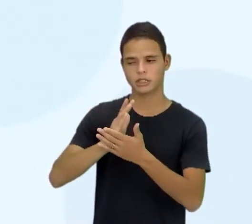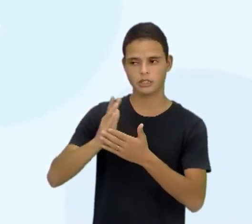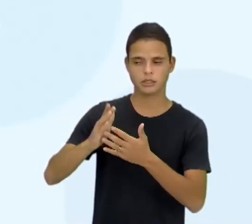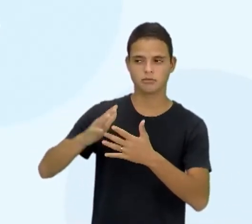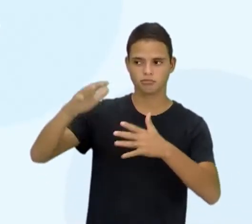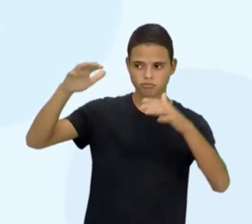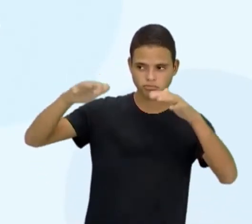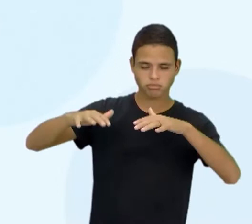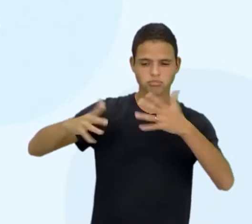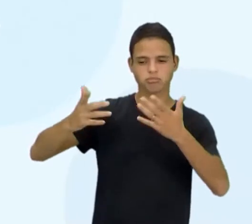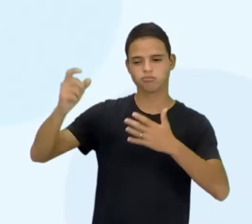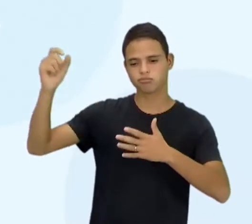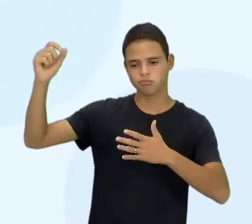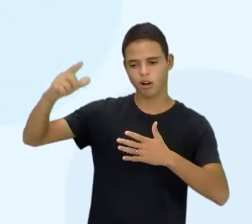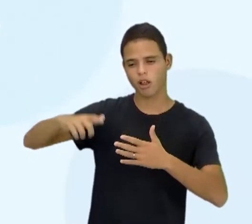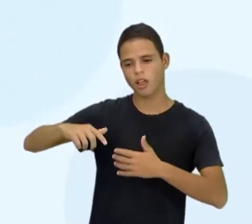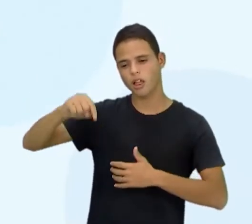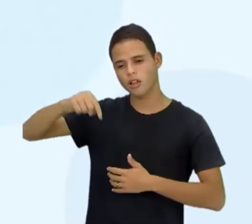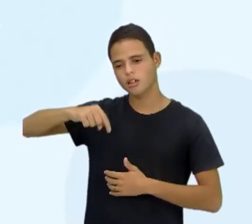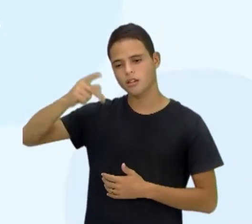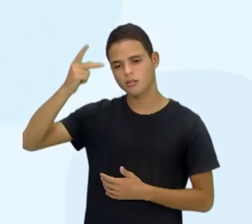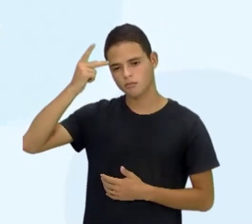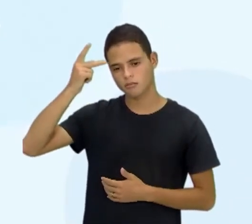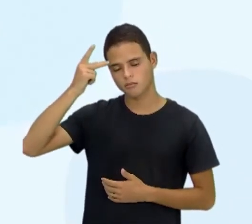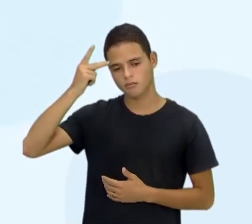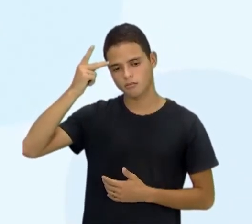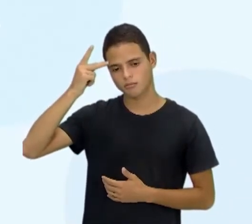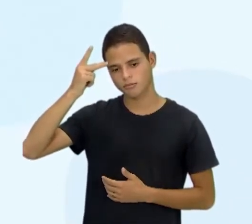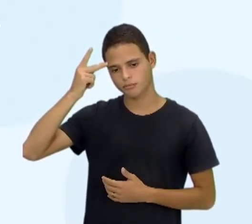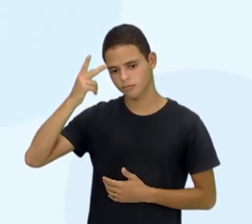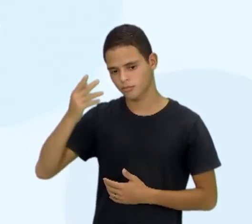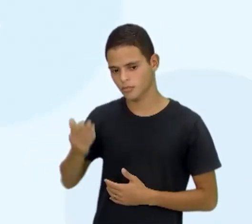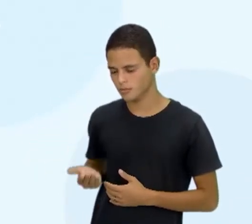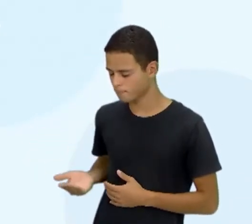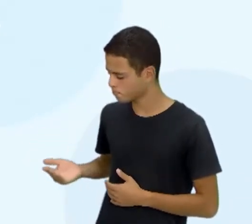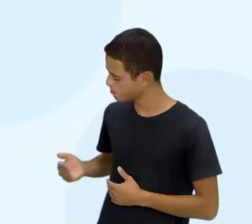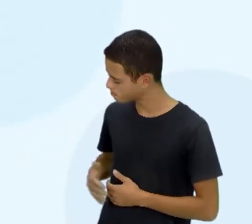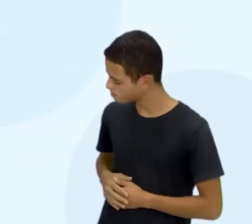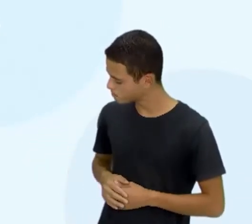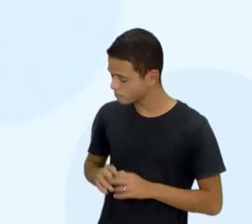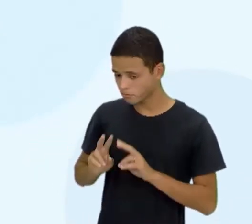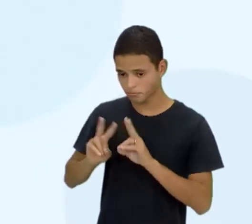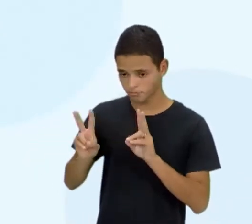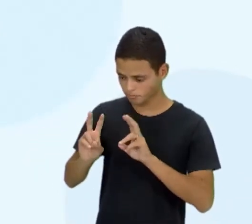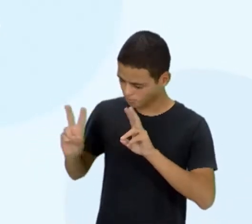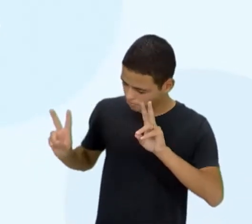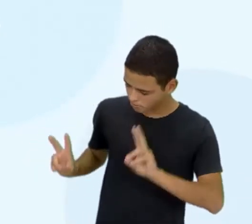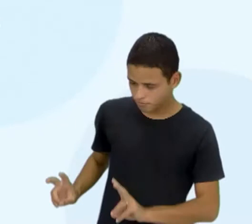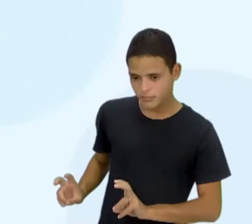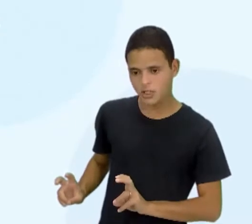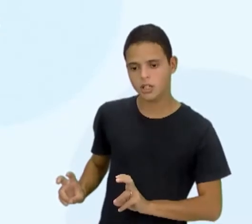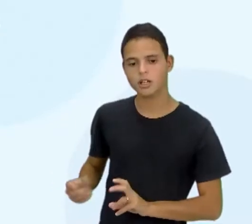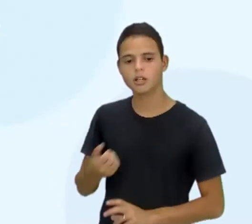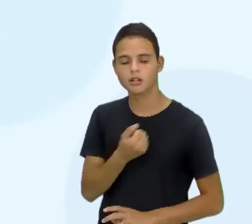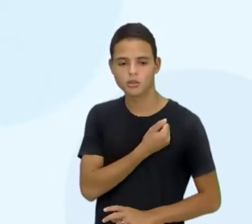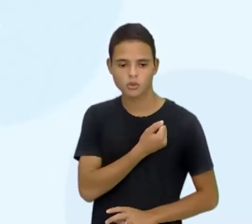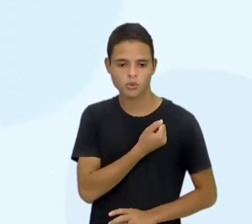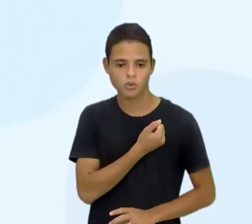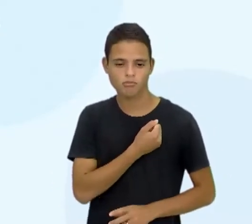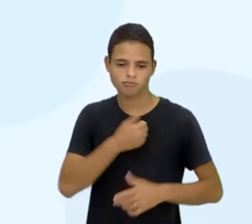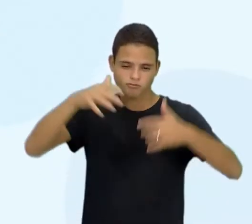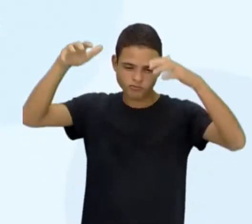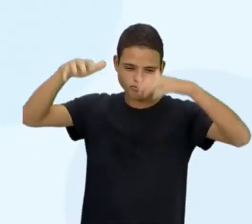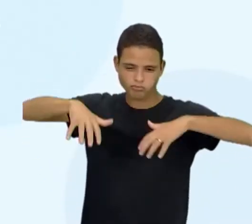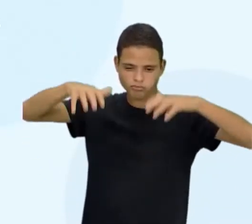climáticos extremos em São Paulo. E o subtítulo? Número de tempestades registrado nos